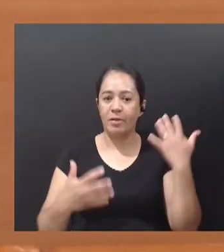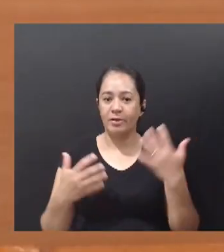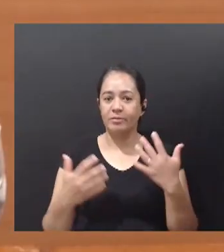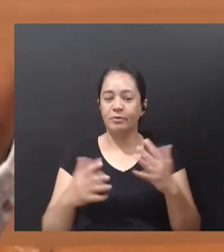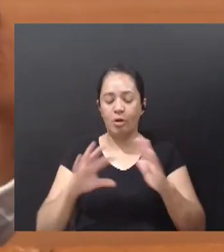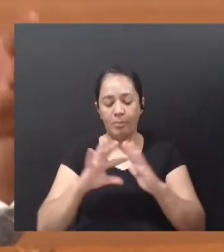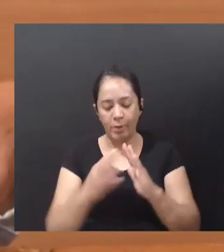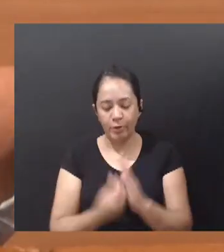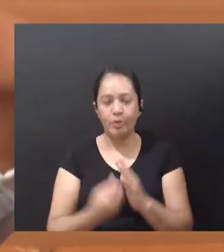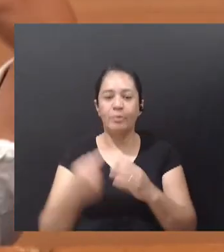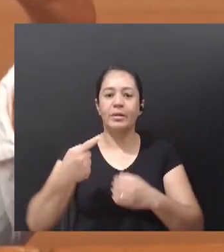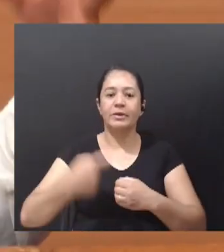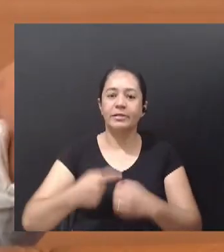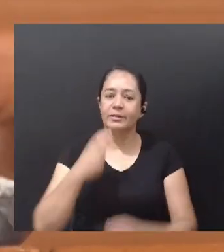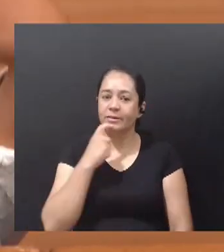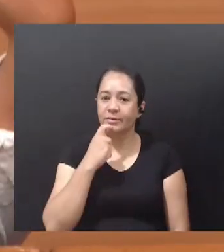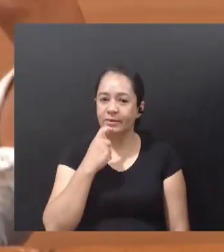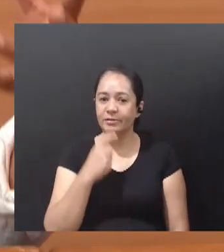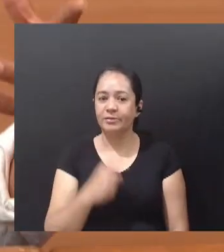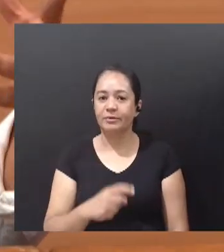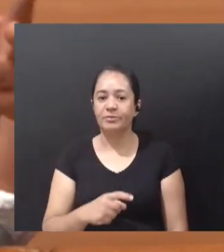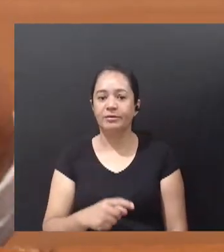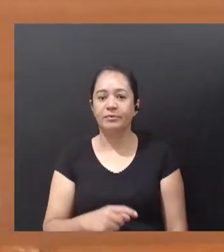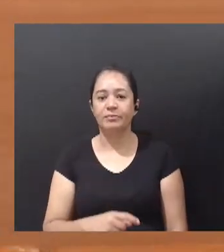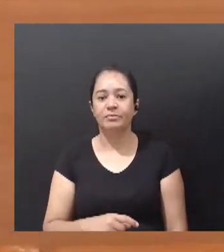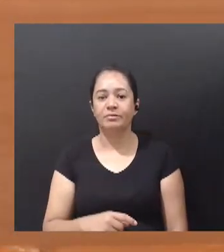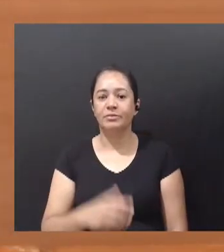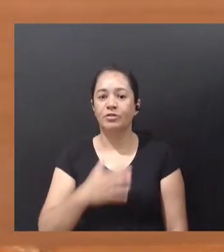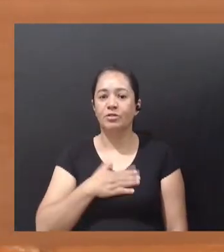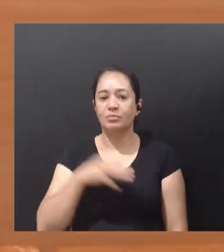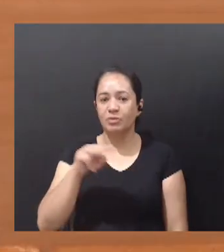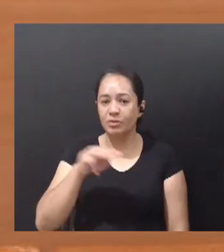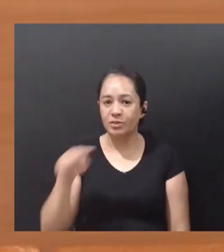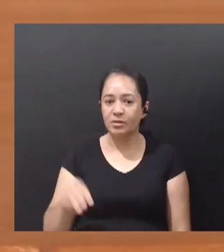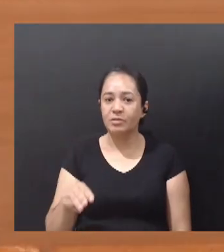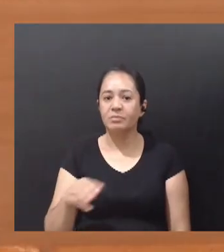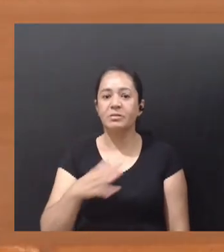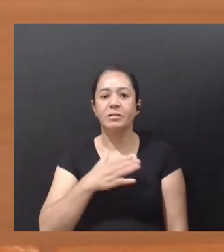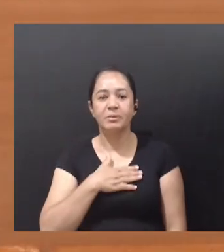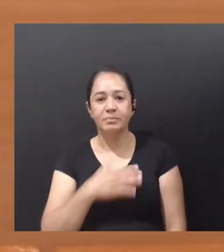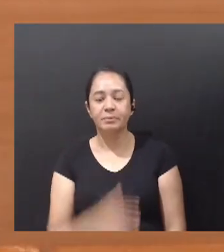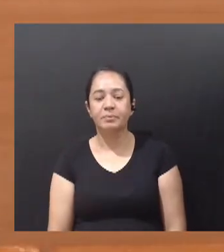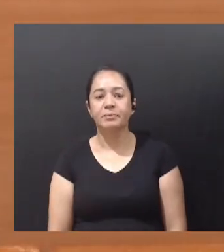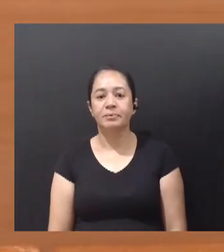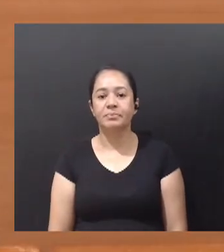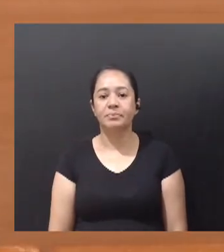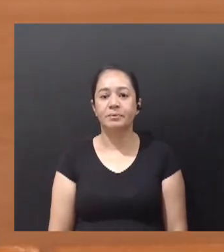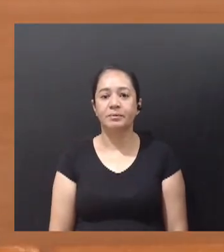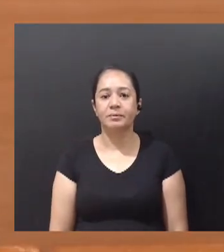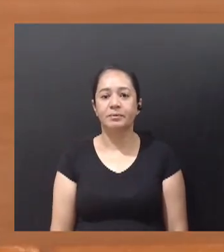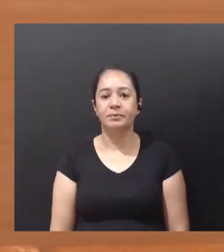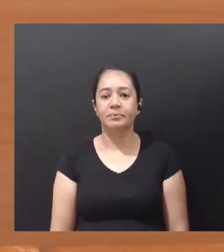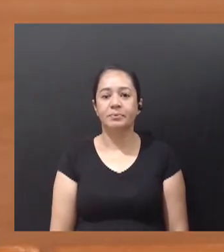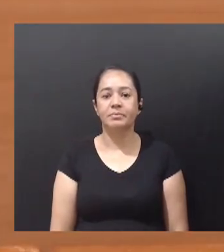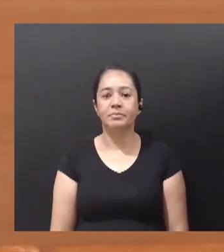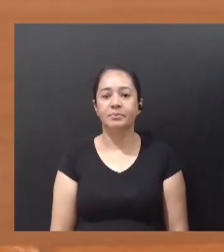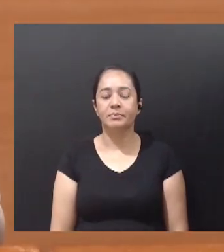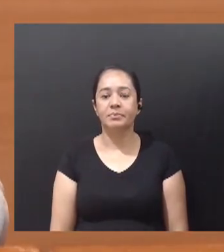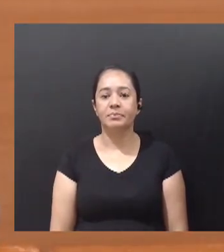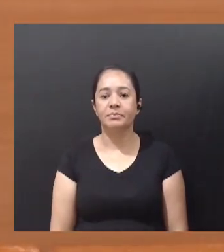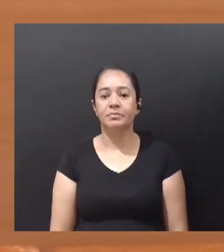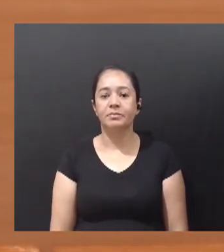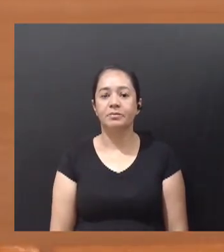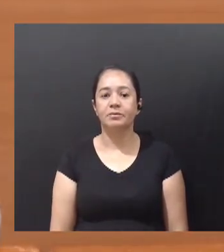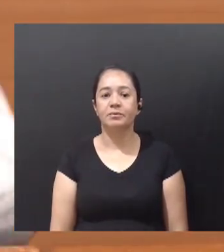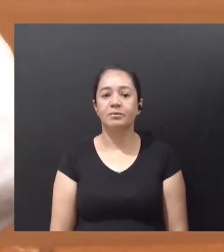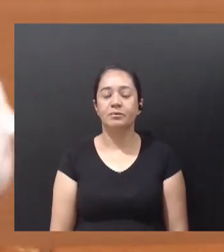cidade, Tainã, Urucungos, meus mestres, minhas mestras, que eu acho que o hip hop